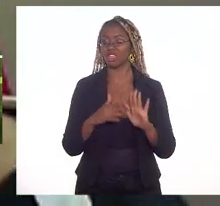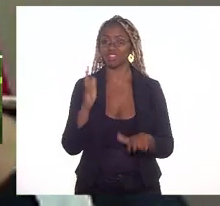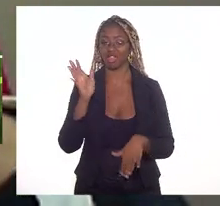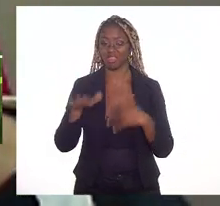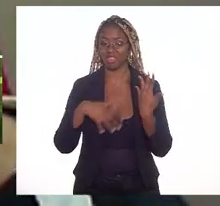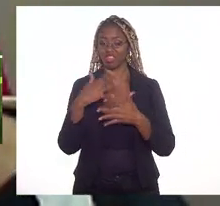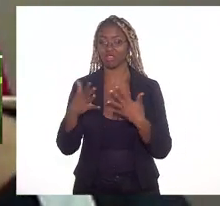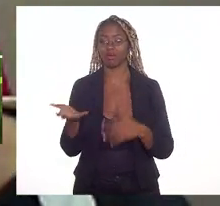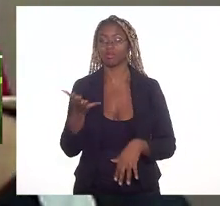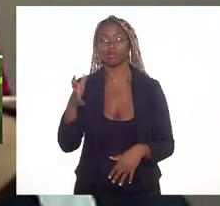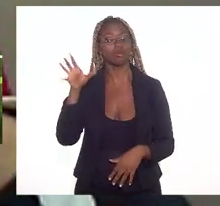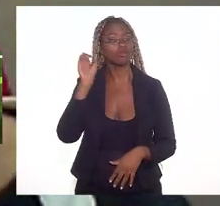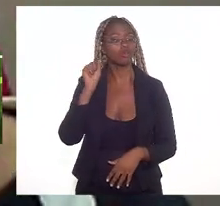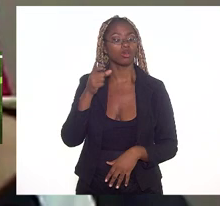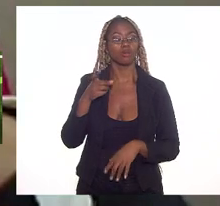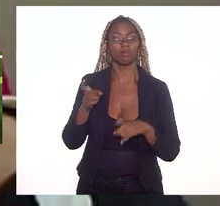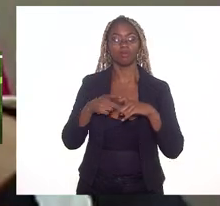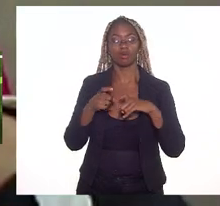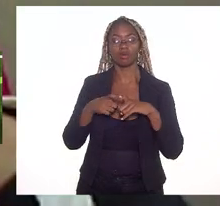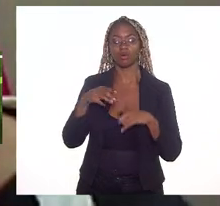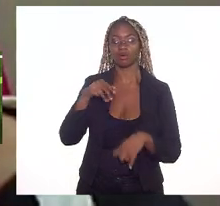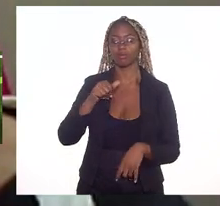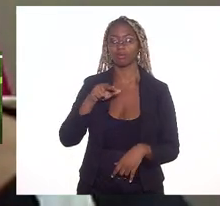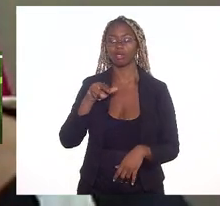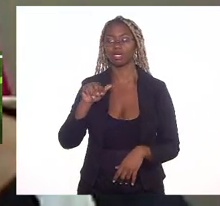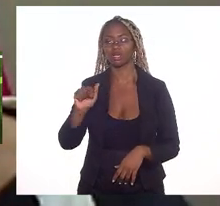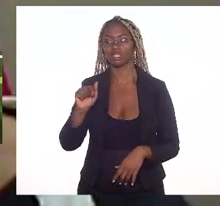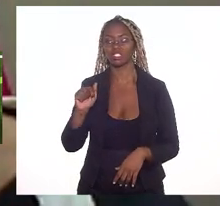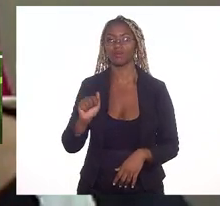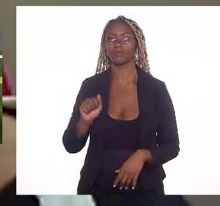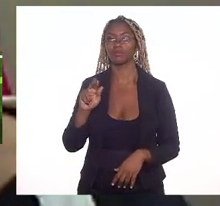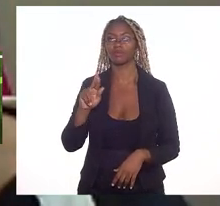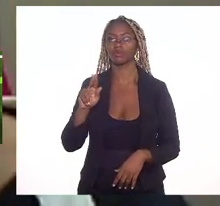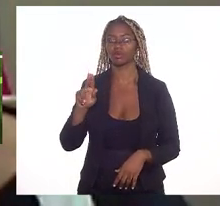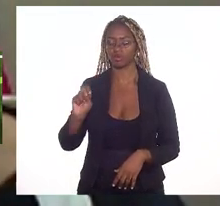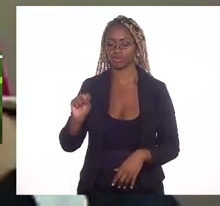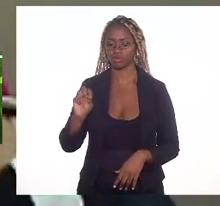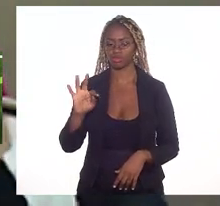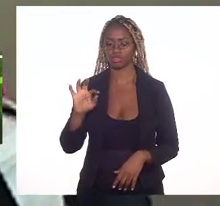porque eu queria ouvir a doutora Maria Augusta, que é a vice-presidente do